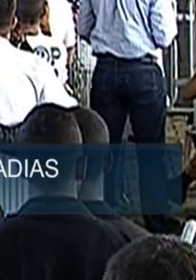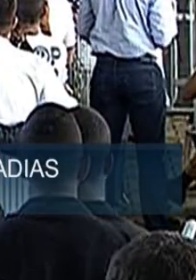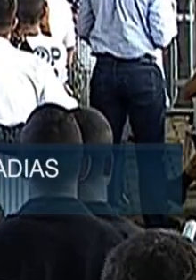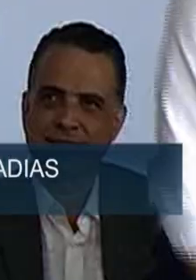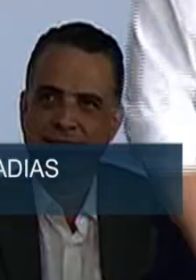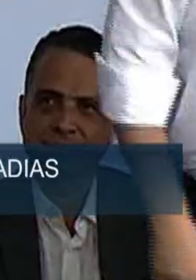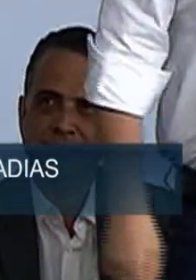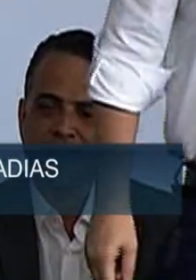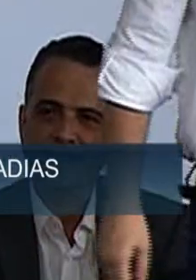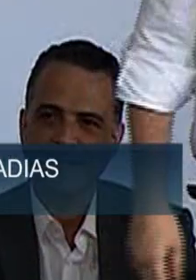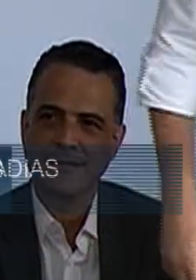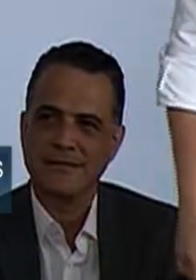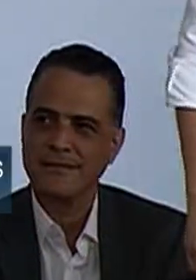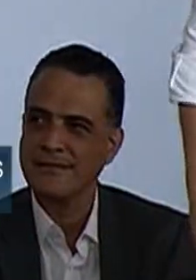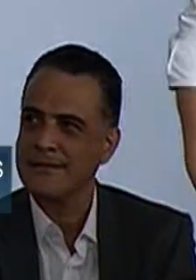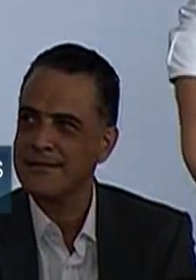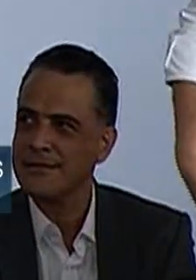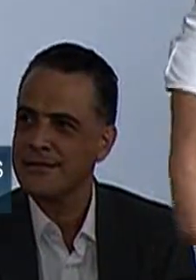Obrigada, governador.